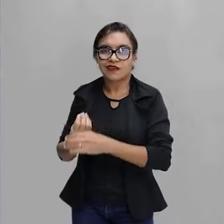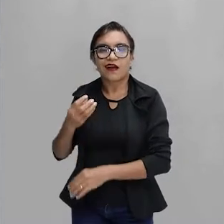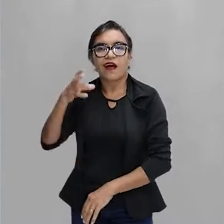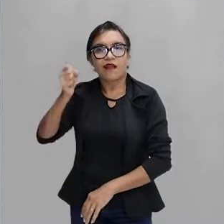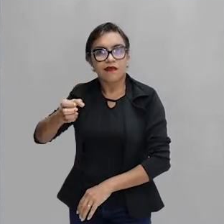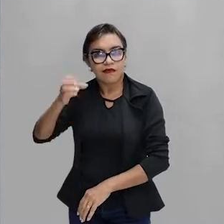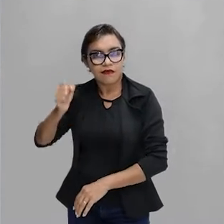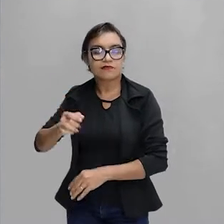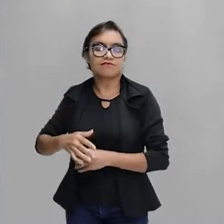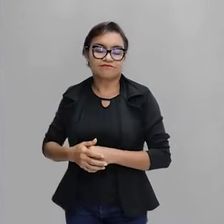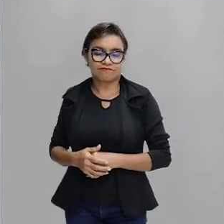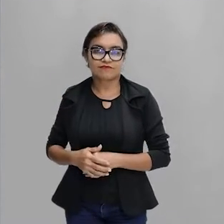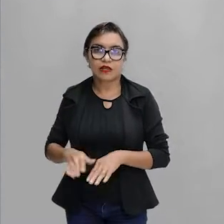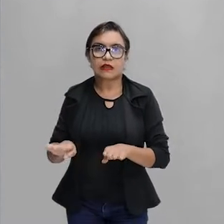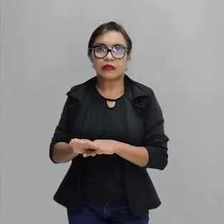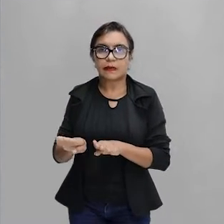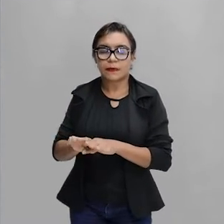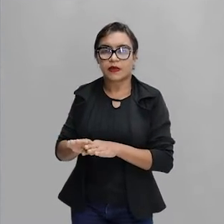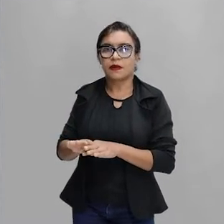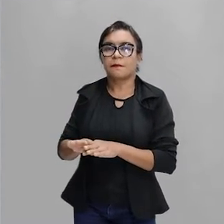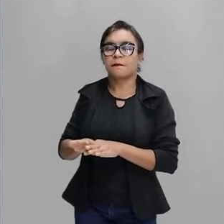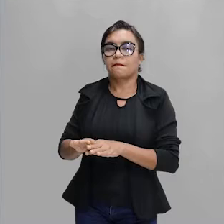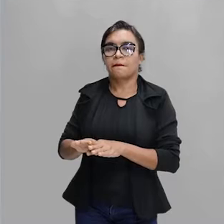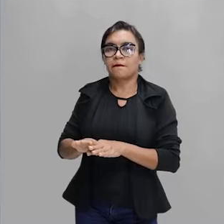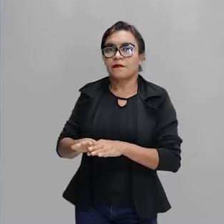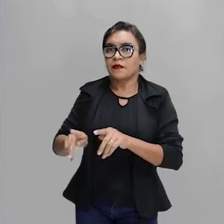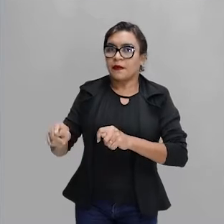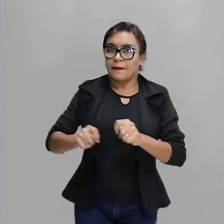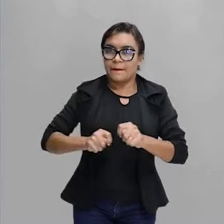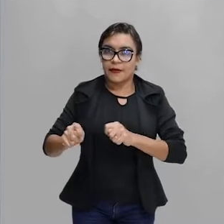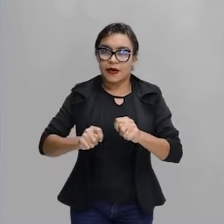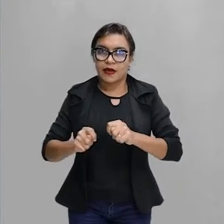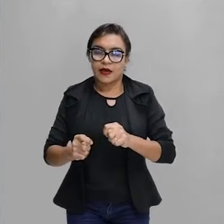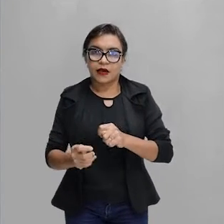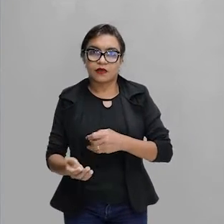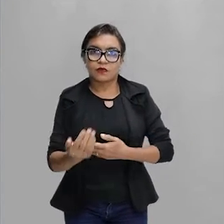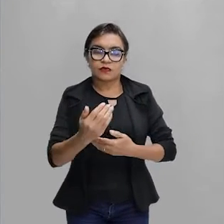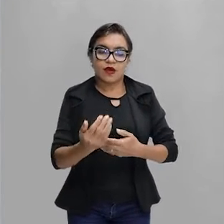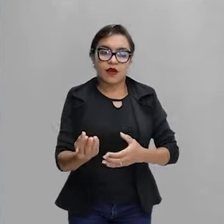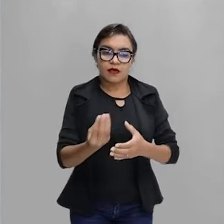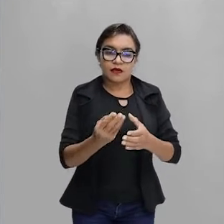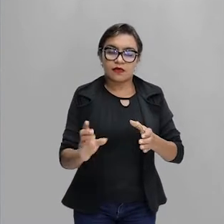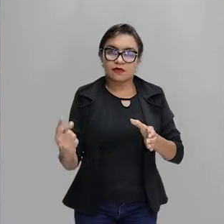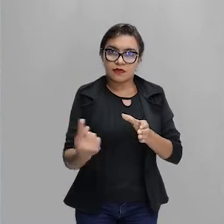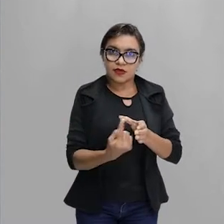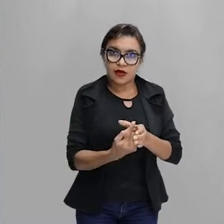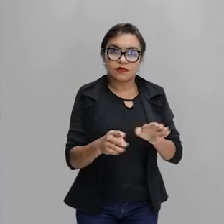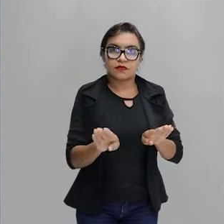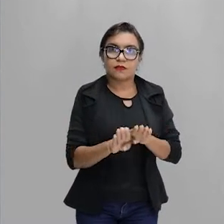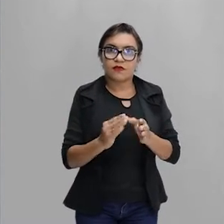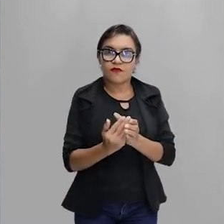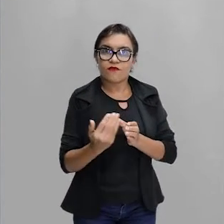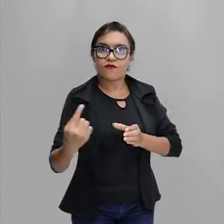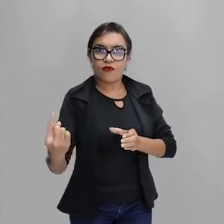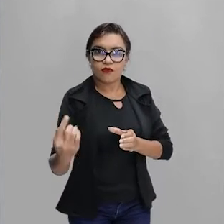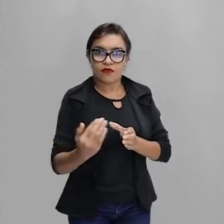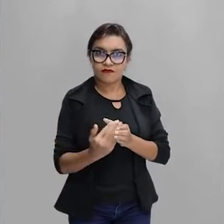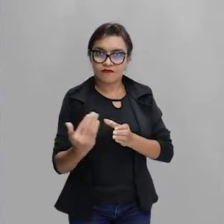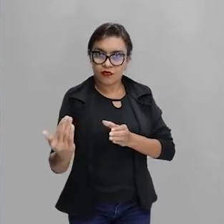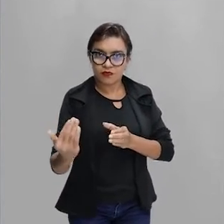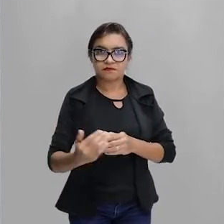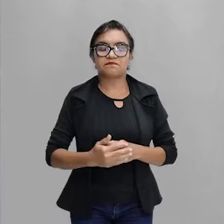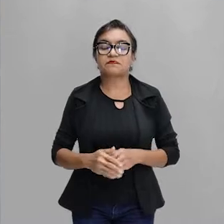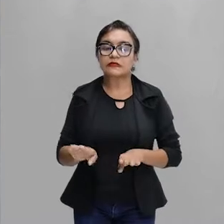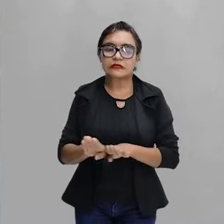galera? E aí também para o mercado interno, para o mercado externo. Tem outros, Marcos? Tem. Por exemplo, quando a gente vai falar de ovelha, tu tem a produção de